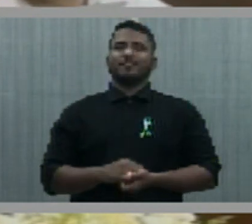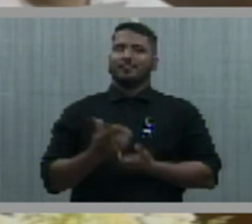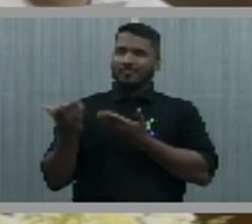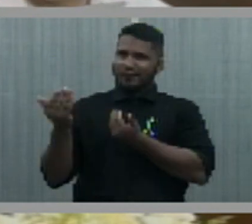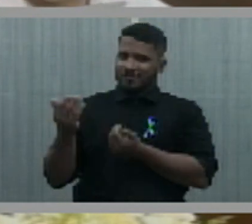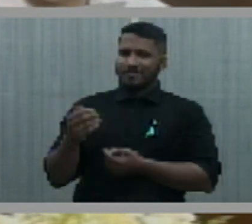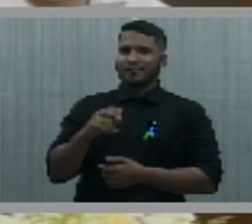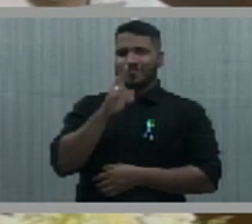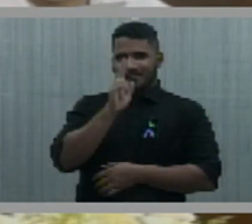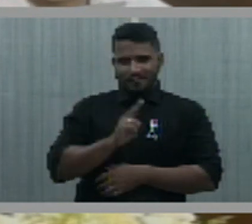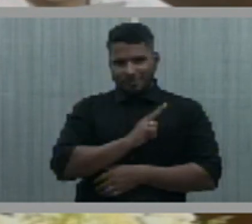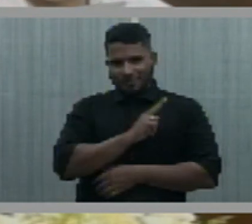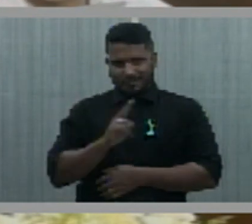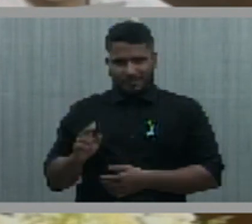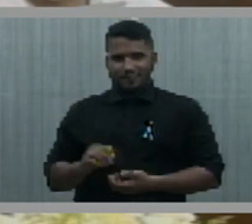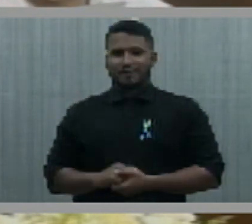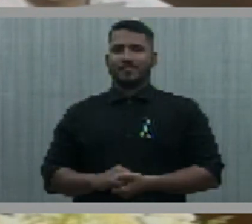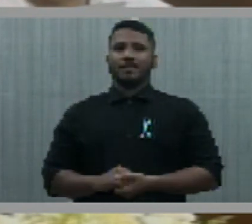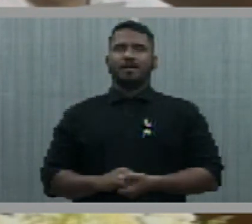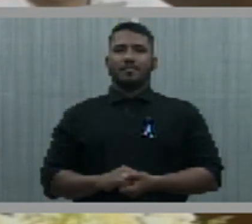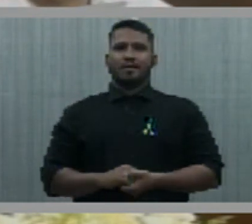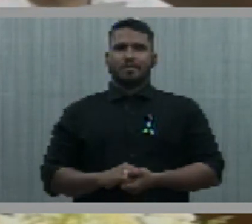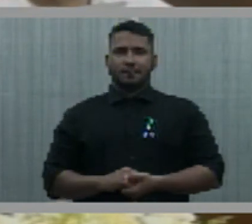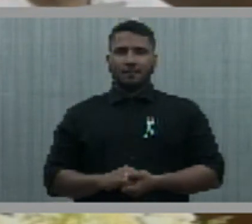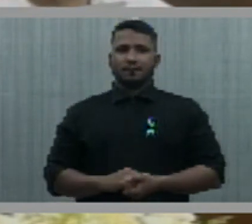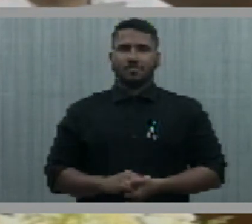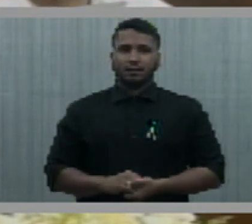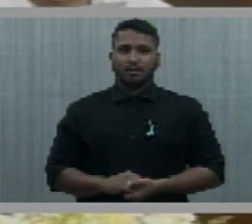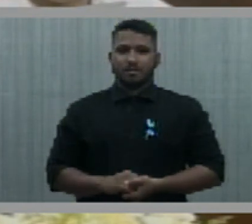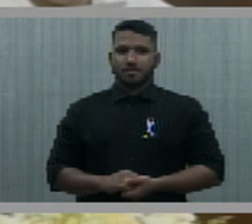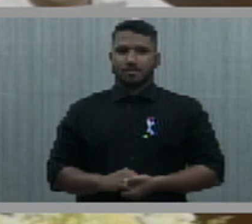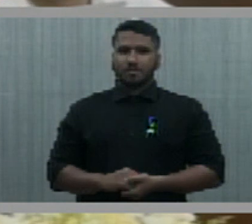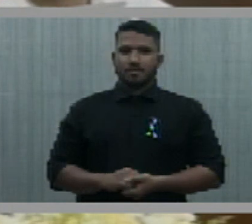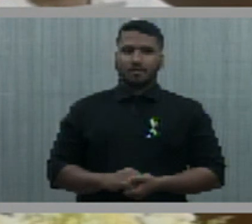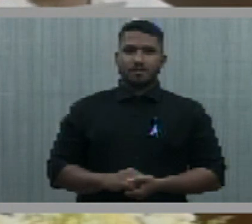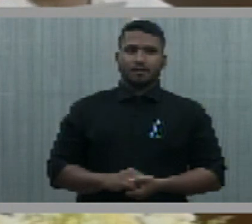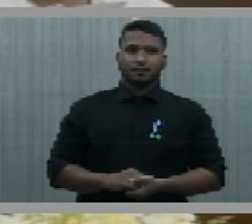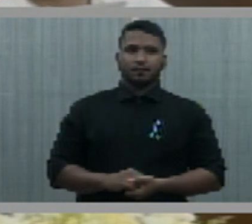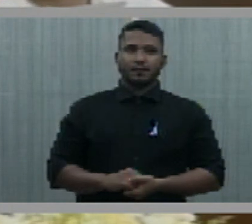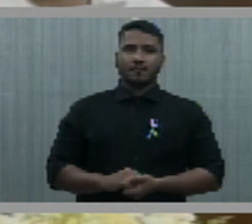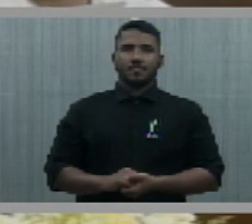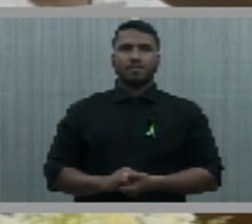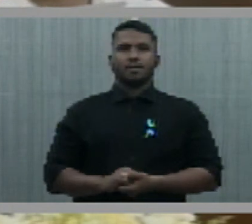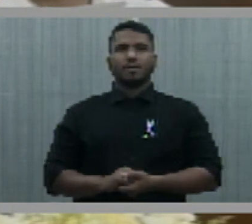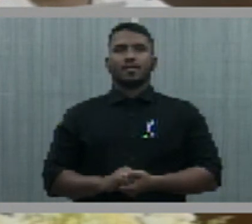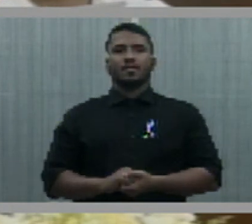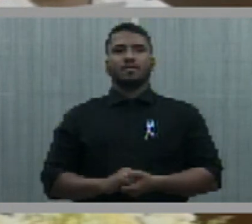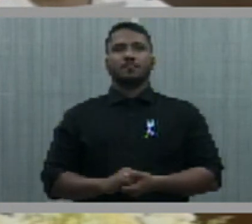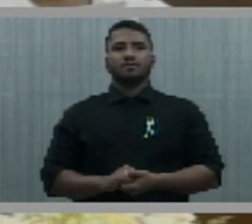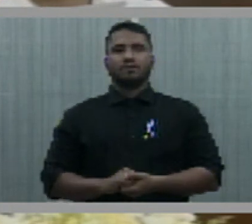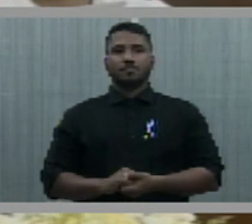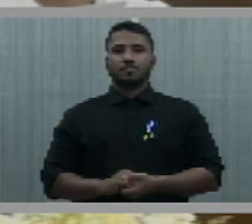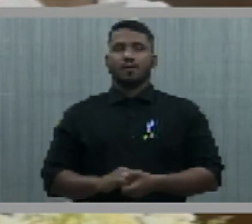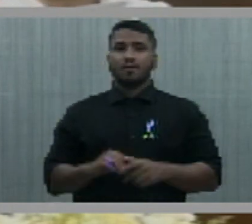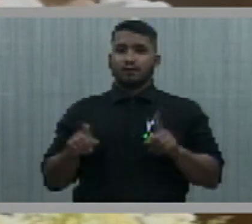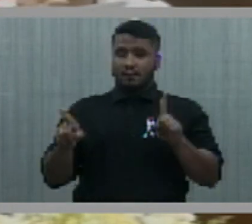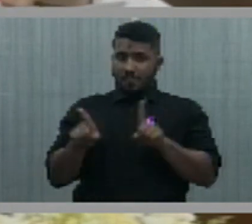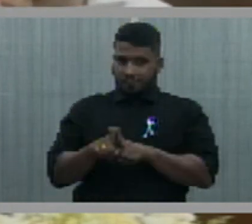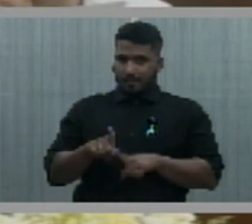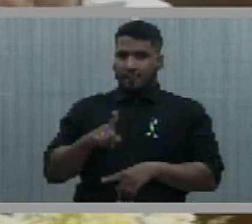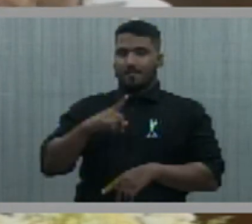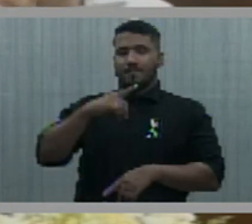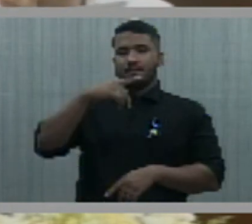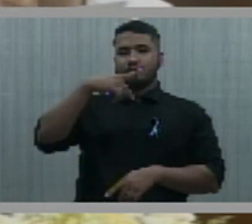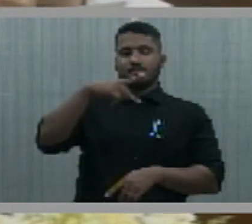padre, lá do seminário, está agora. Tem que aprender, né, padre? O padre Clemilto Ribeiro,